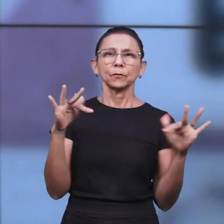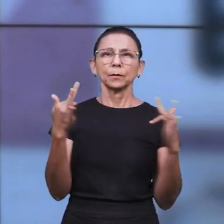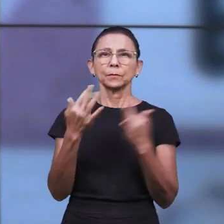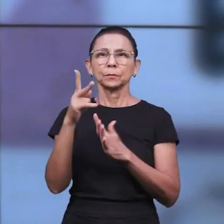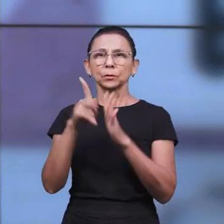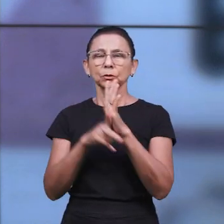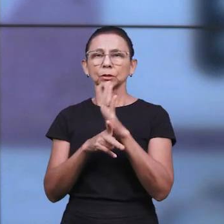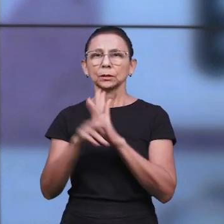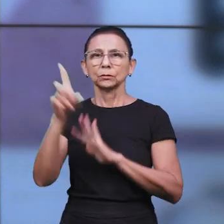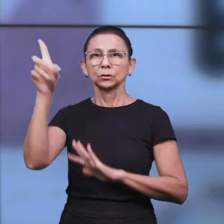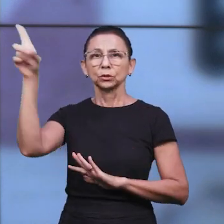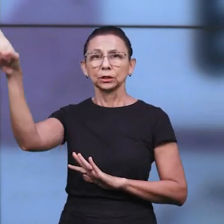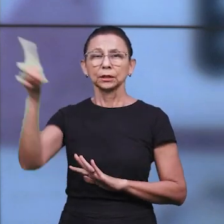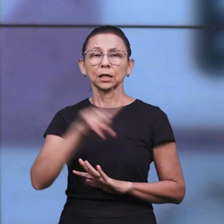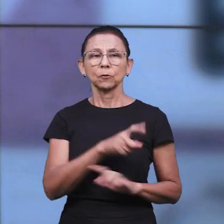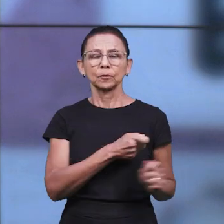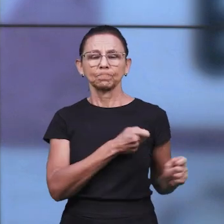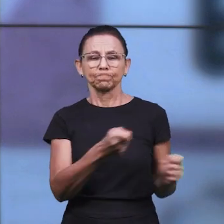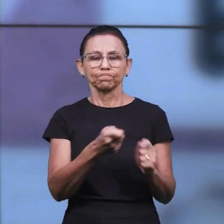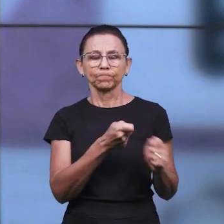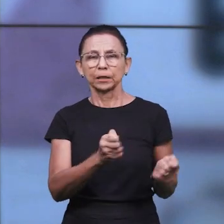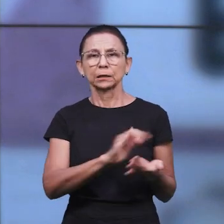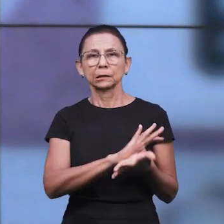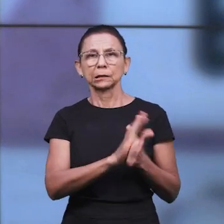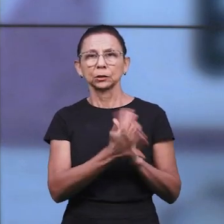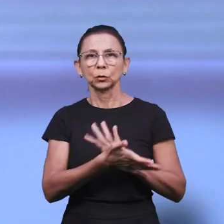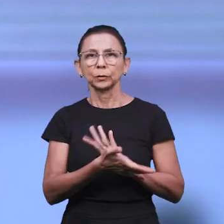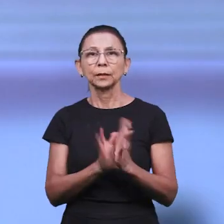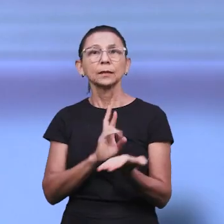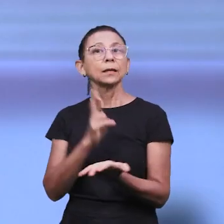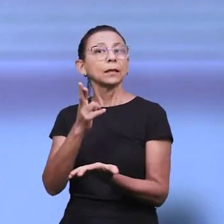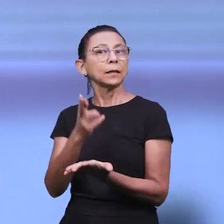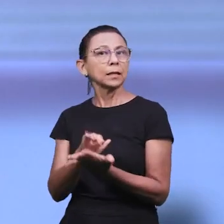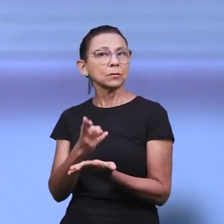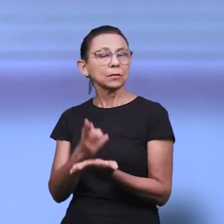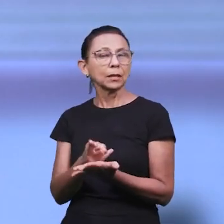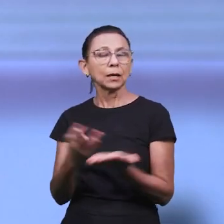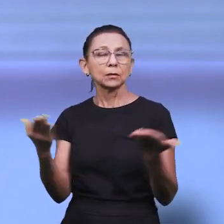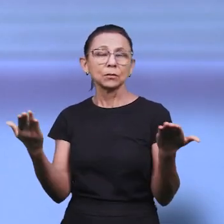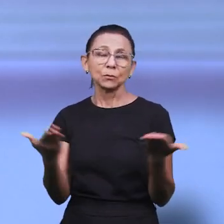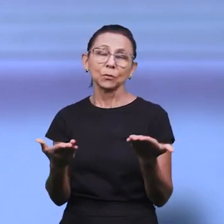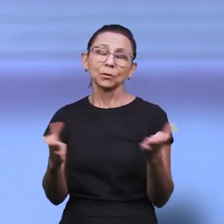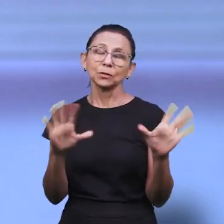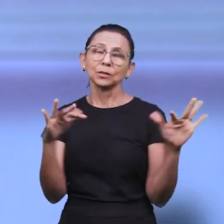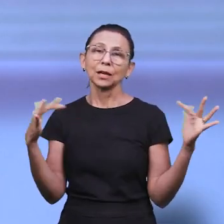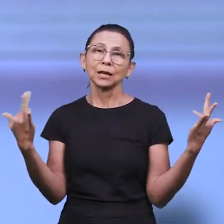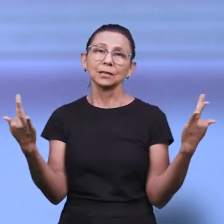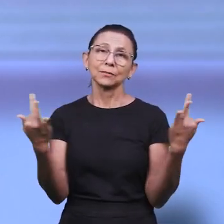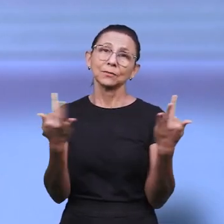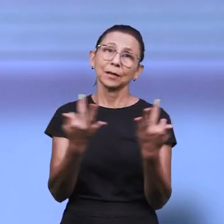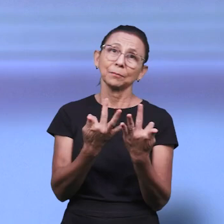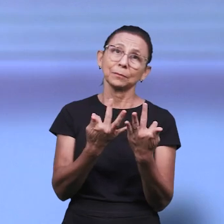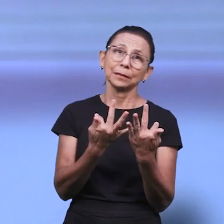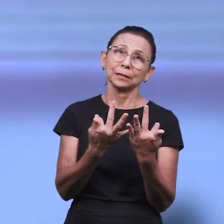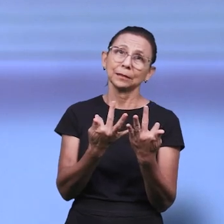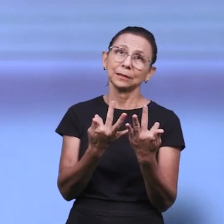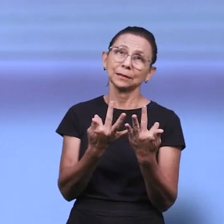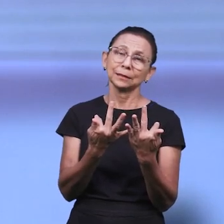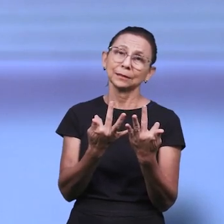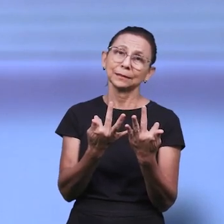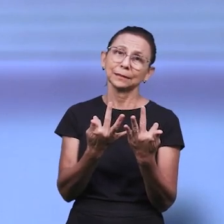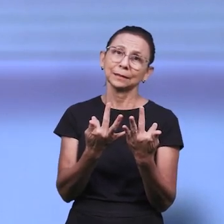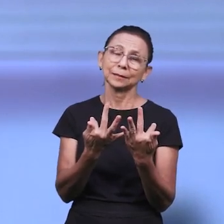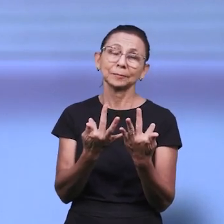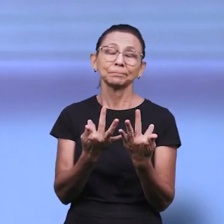projeto de Deus, tem lutado para destruí-la. Como resultado, temos composições das famílias atuais que nem sempre